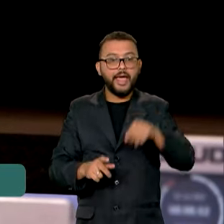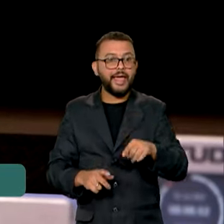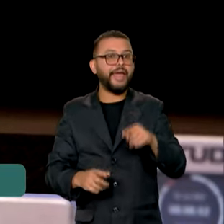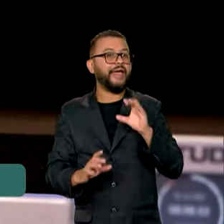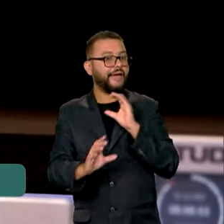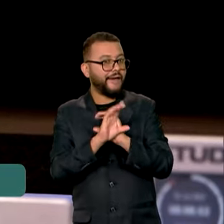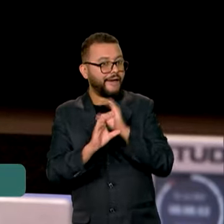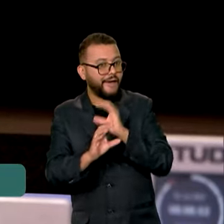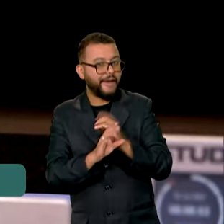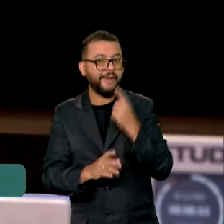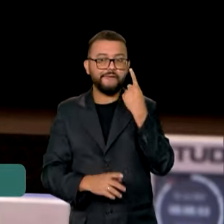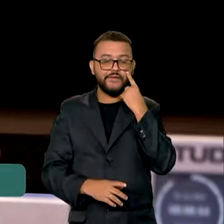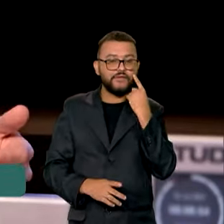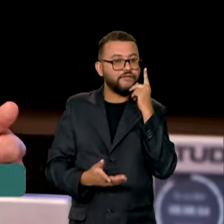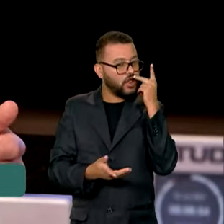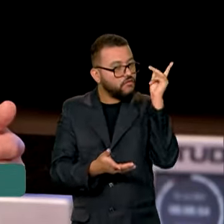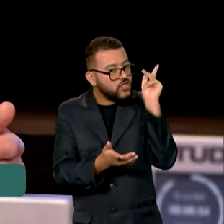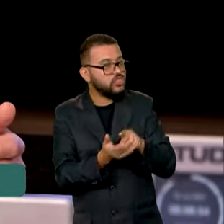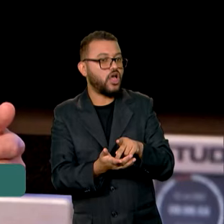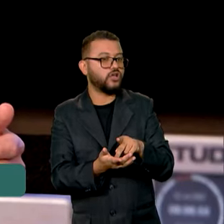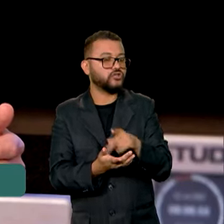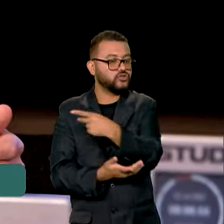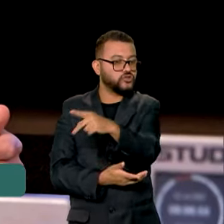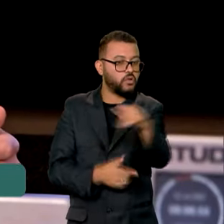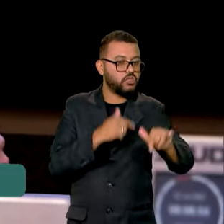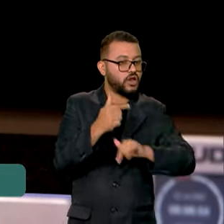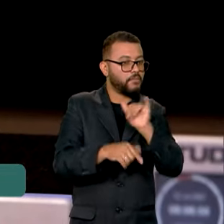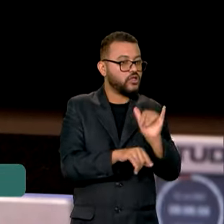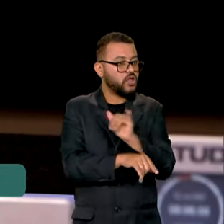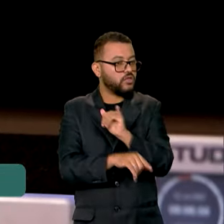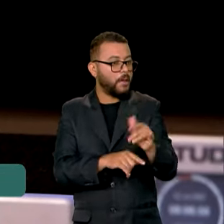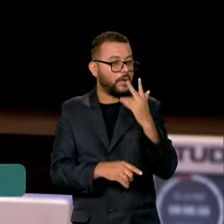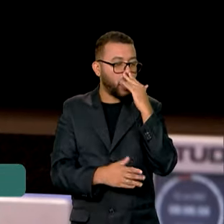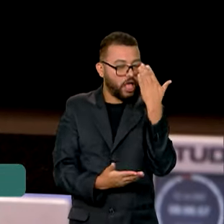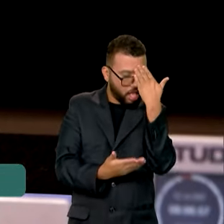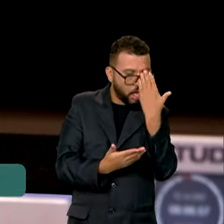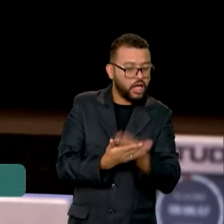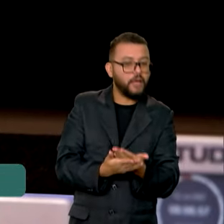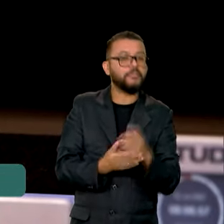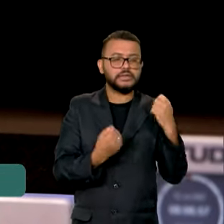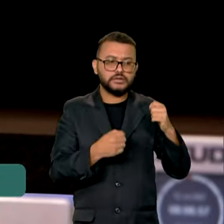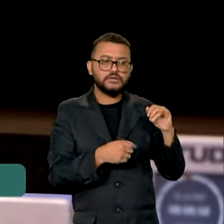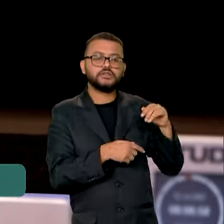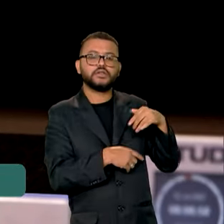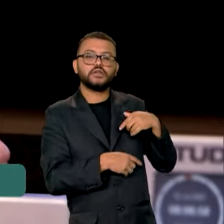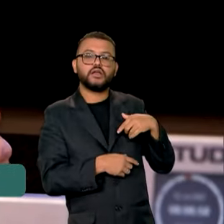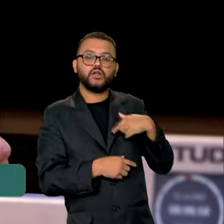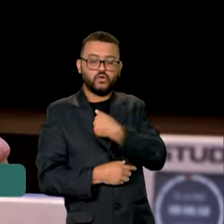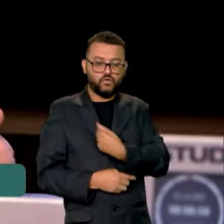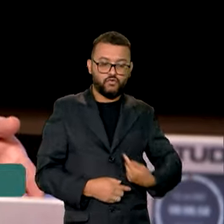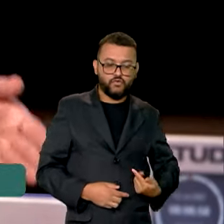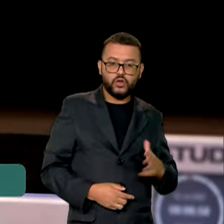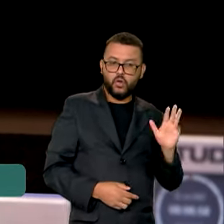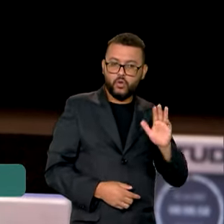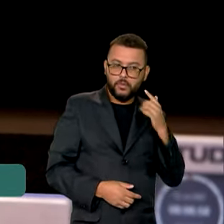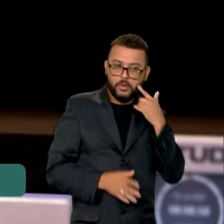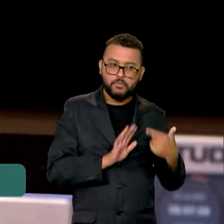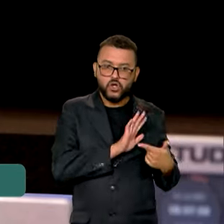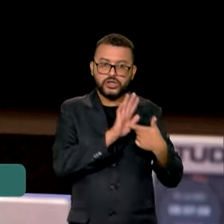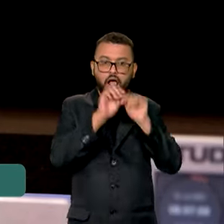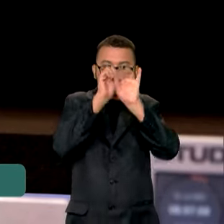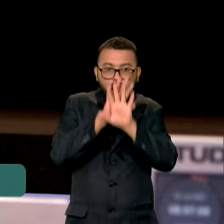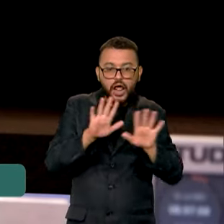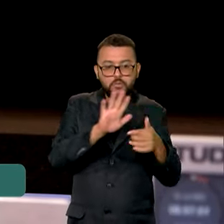muita dificuldade de encontrar legitimidade nas suas ações, nas suas agendas. E essa agenda de transparência é uma agenda que,